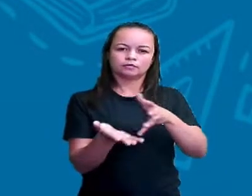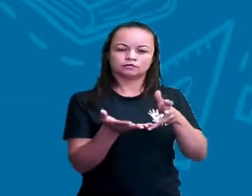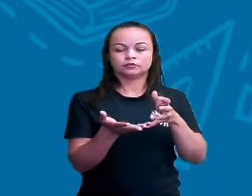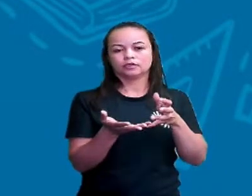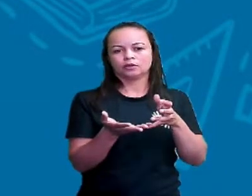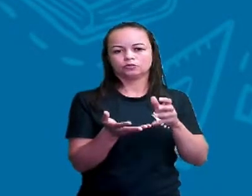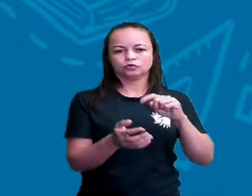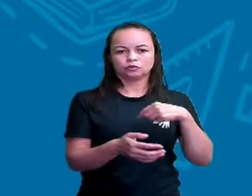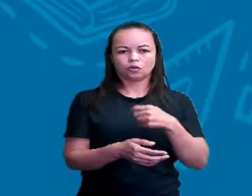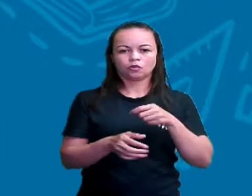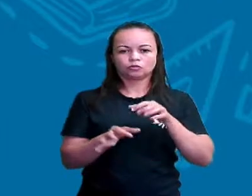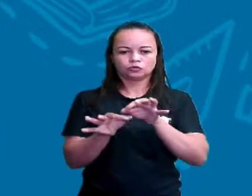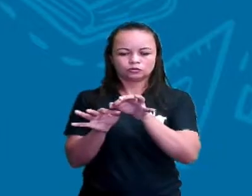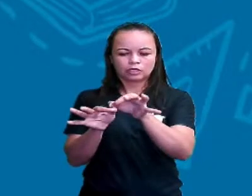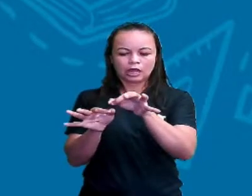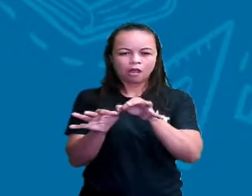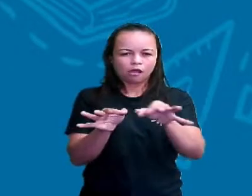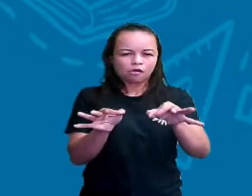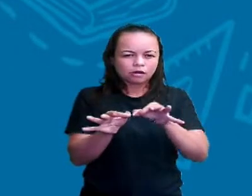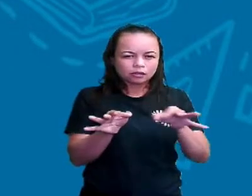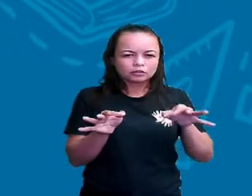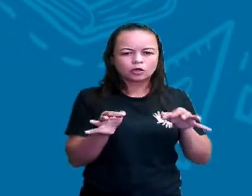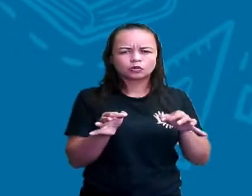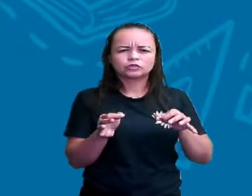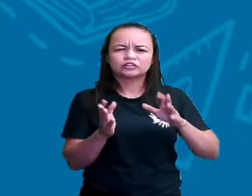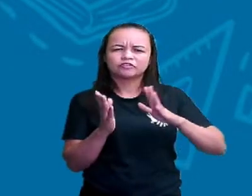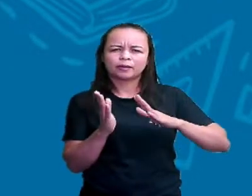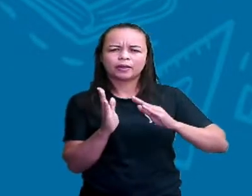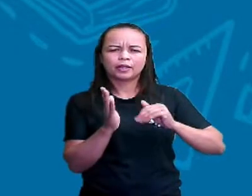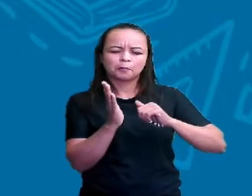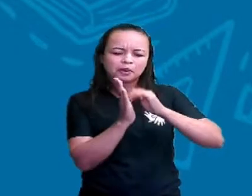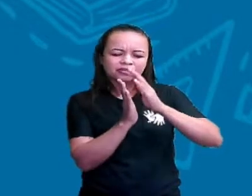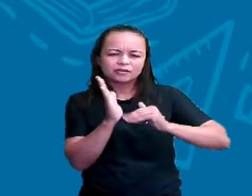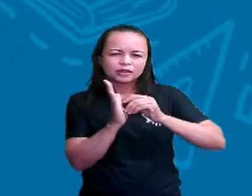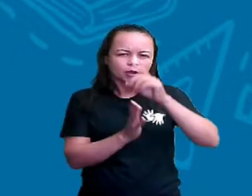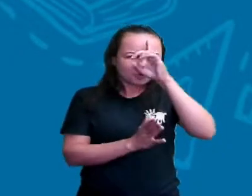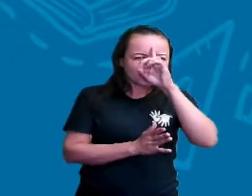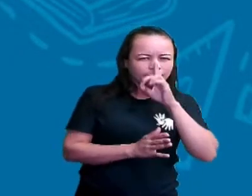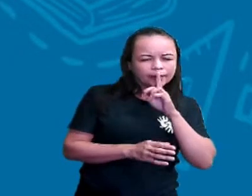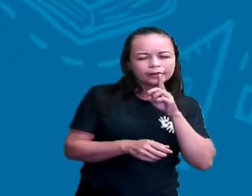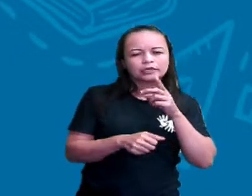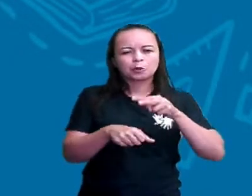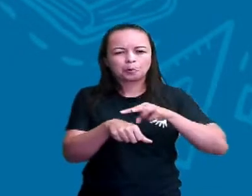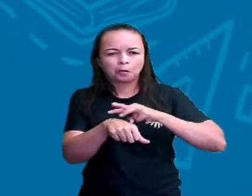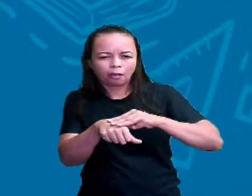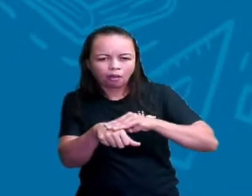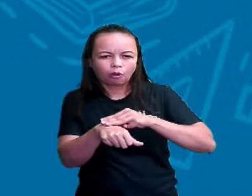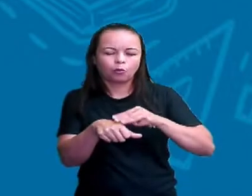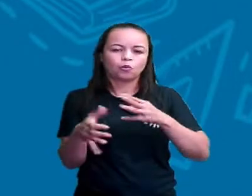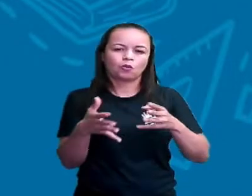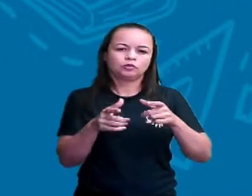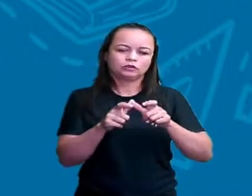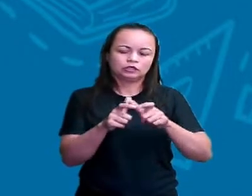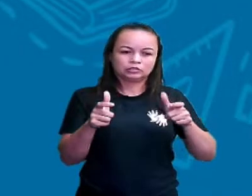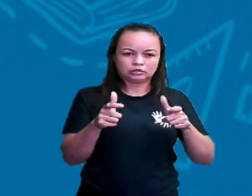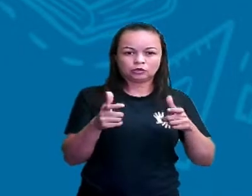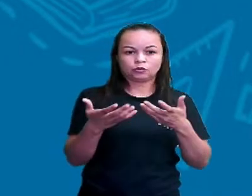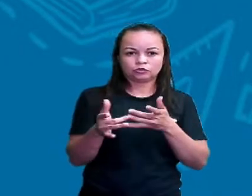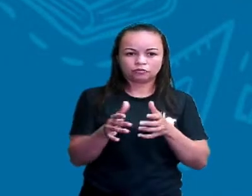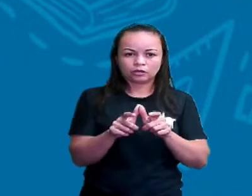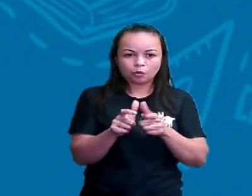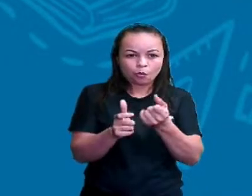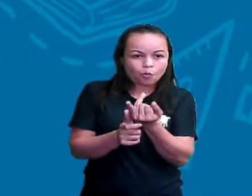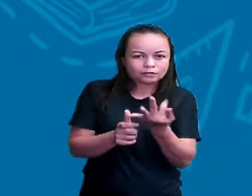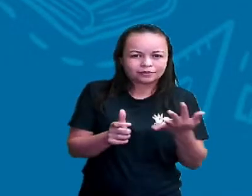nosso território. Então, onde tiver aí bem pintadinho, né, amarelinho, marrom, né, vai aumentando, quanto mais escuro, vai aumentando